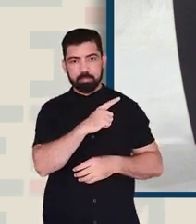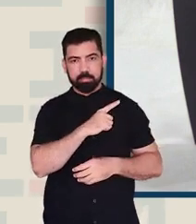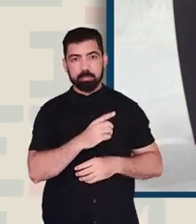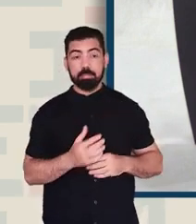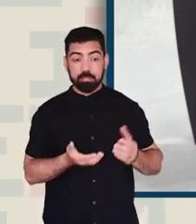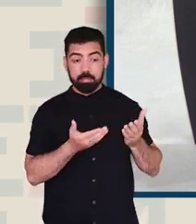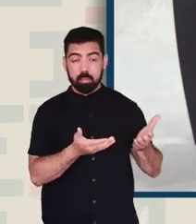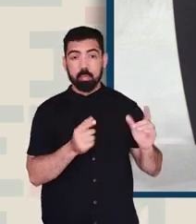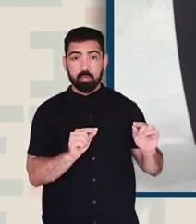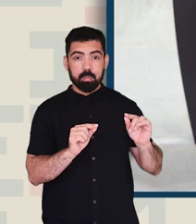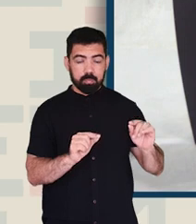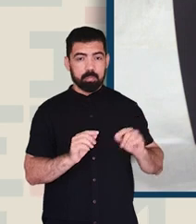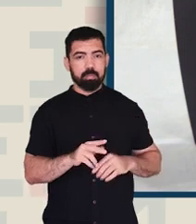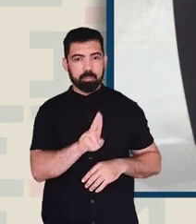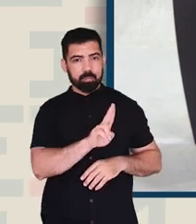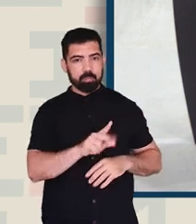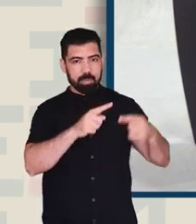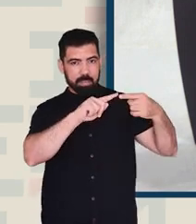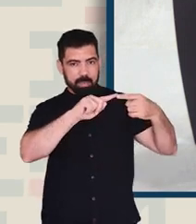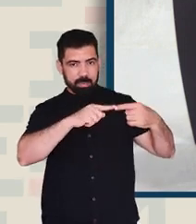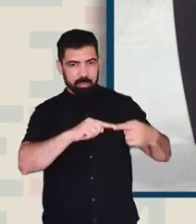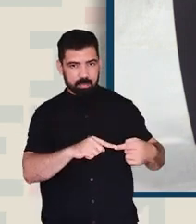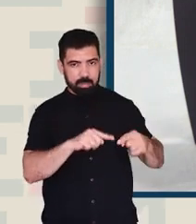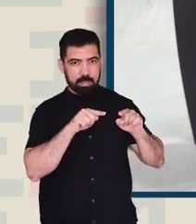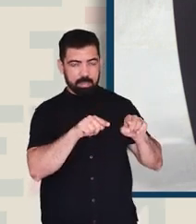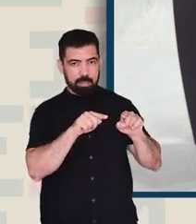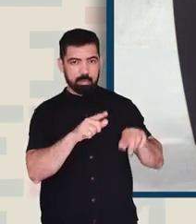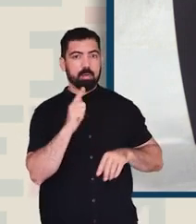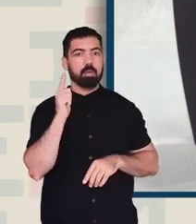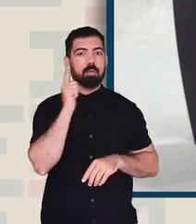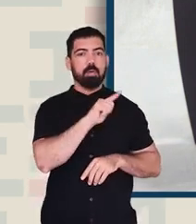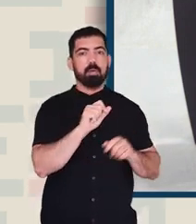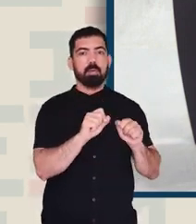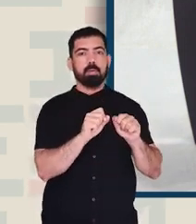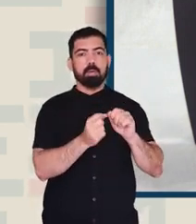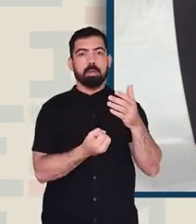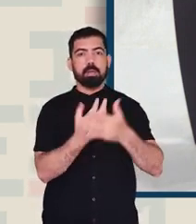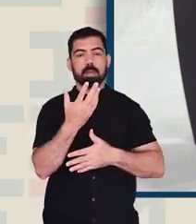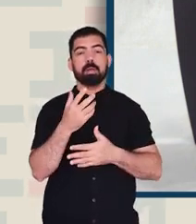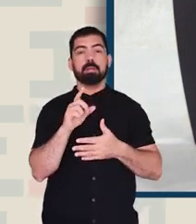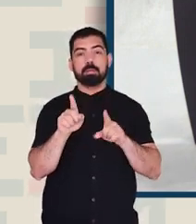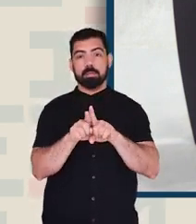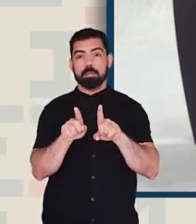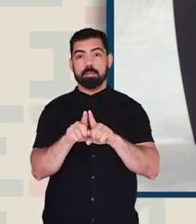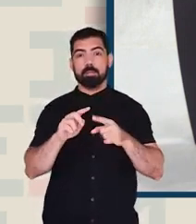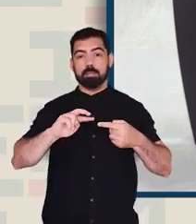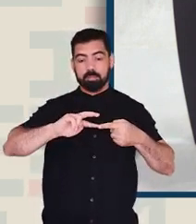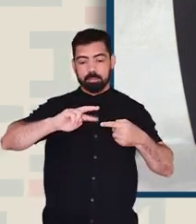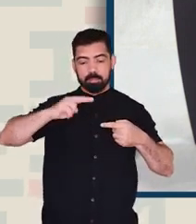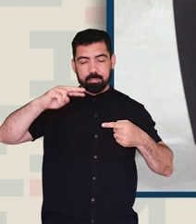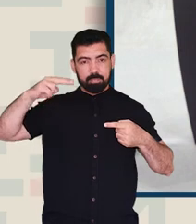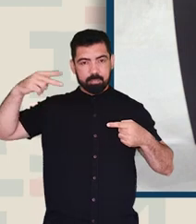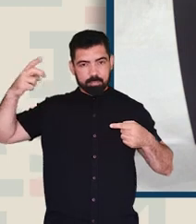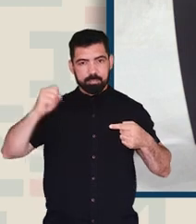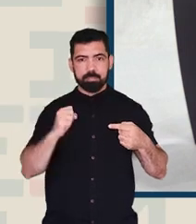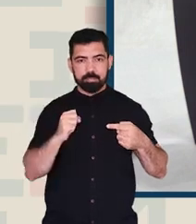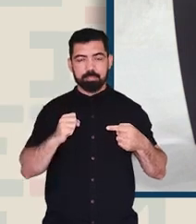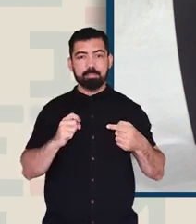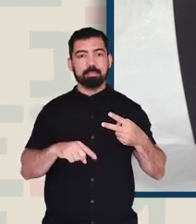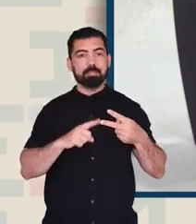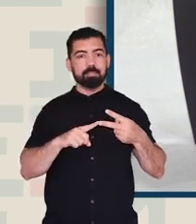instrumento. Então, assim, através dessas combinações, a gente consegue ter as escalas nesse instrumento, a gente